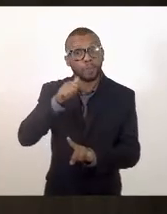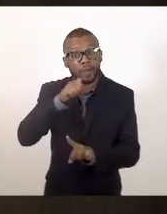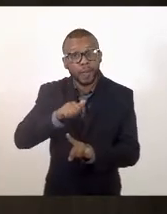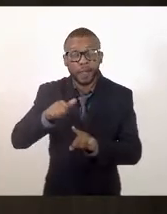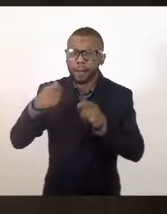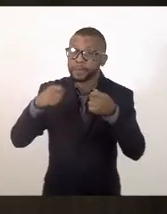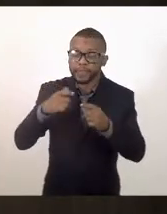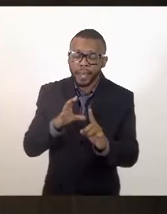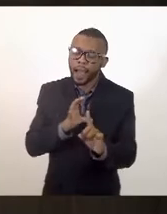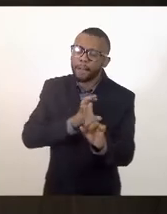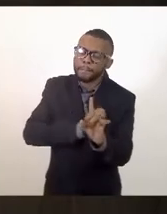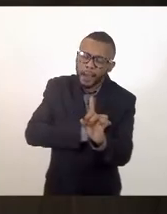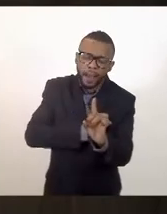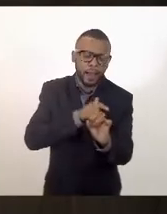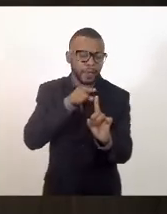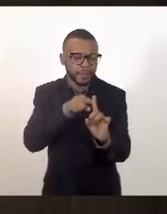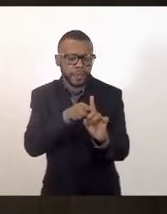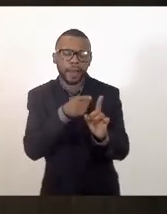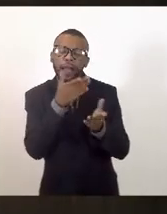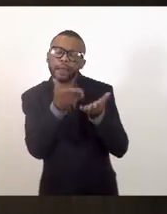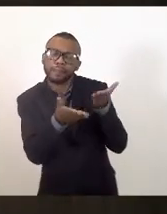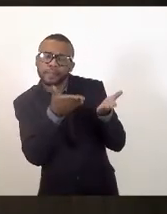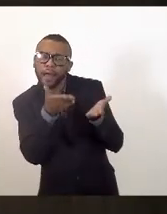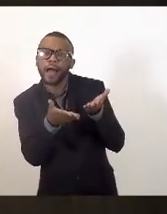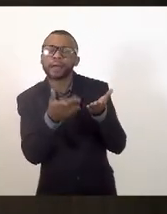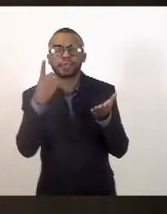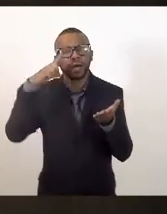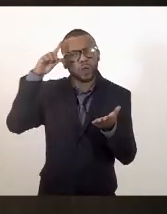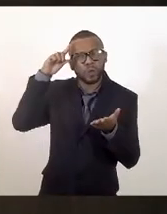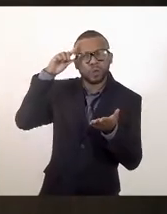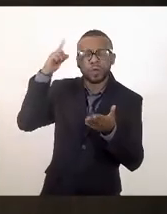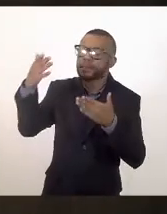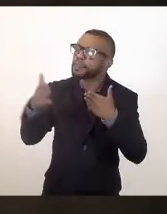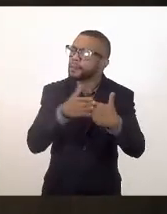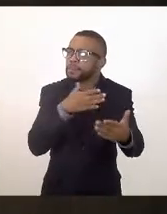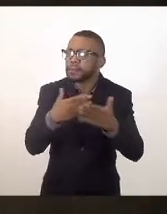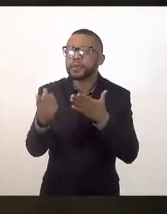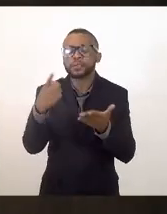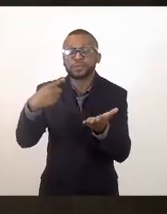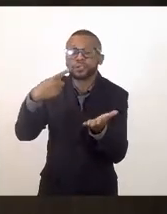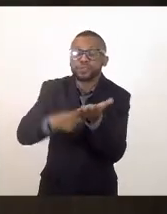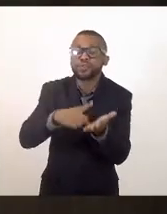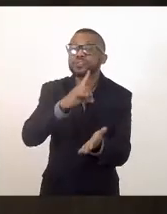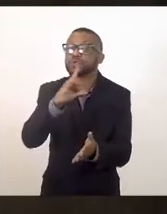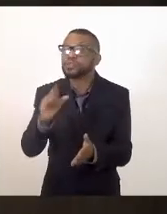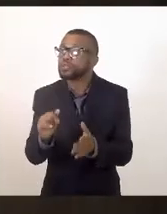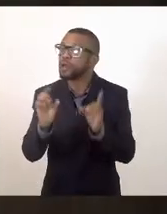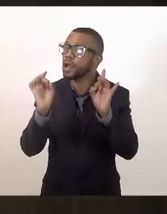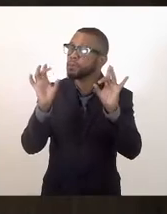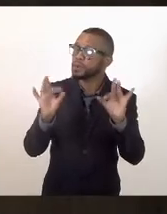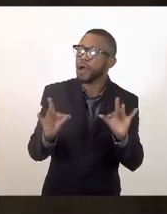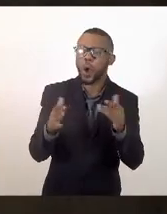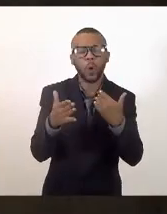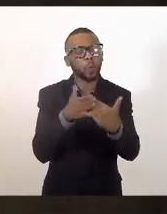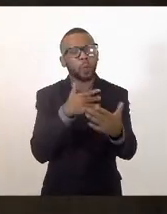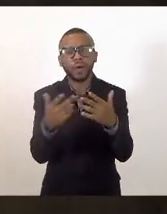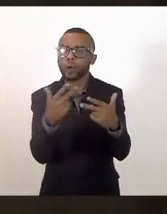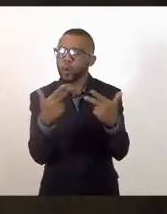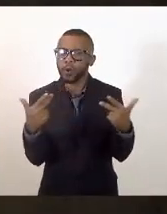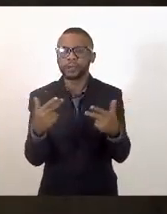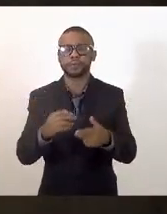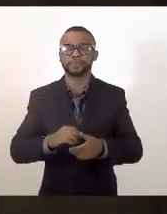dias, independentemente de data, independentemente de qualquer questão. Muito obrigado aí pela oportunidade. Boa tarde a